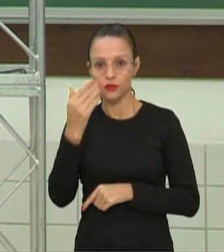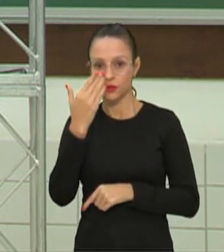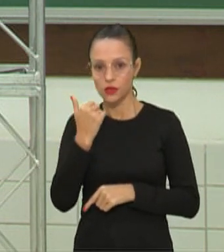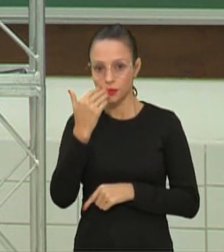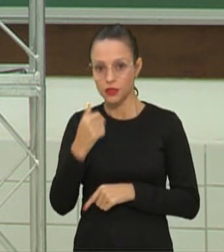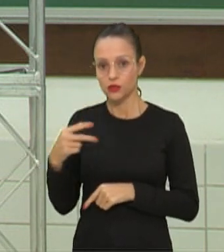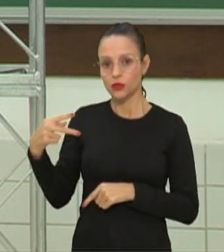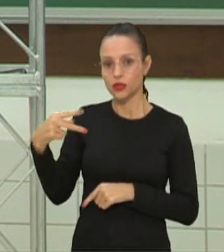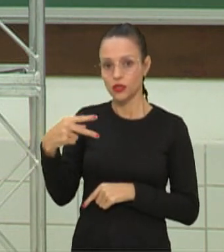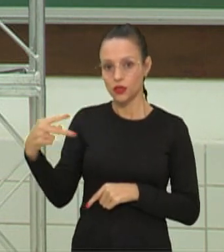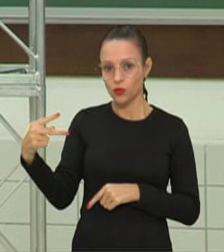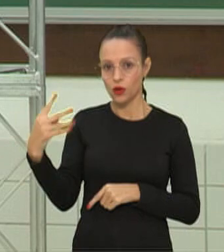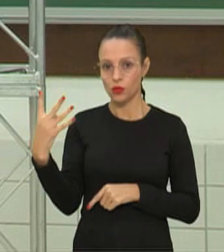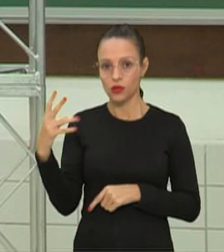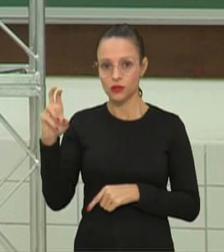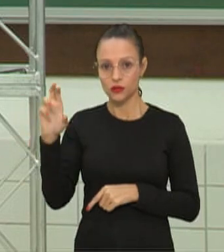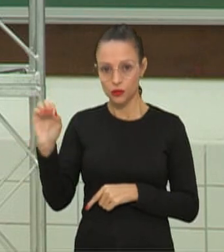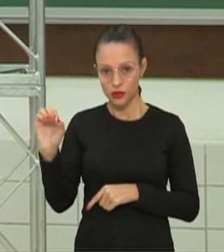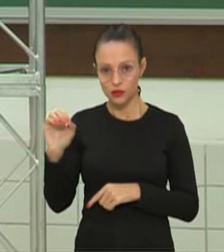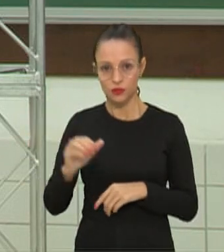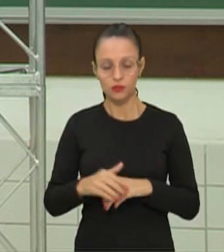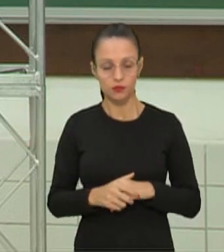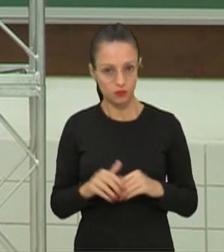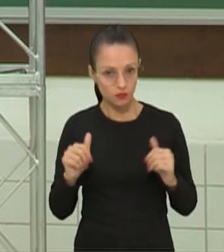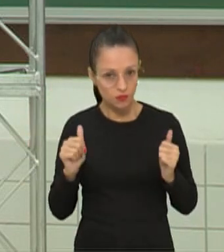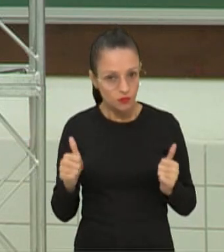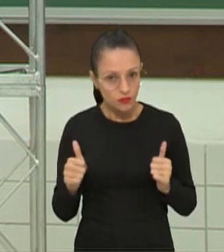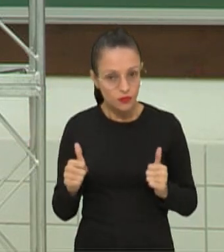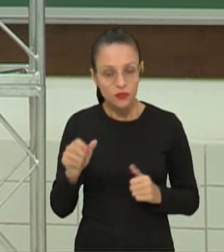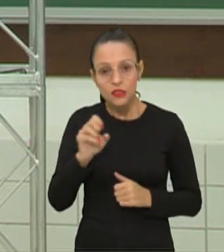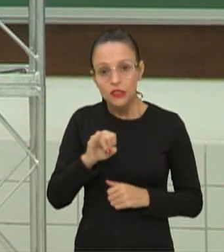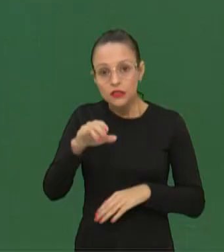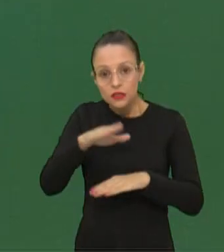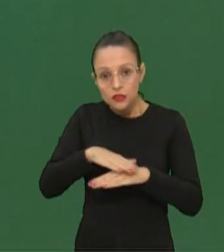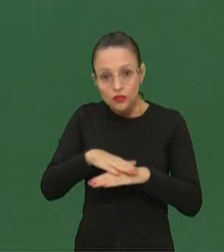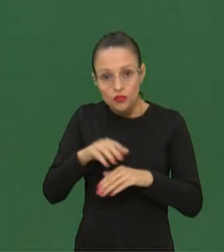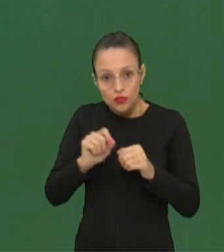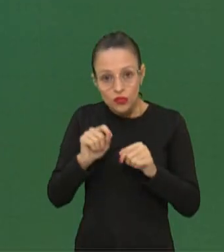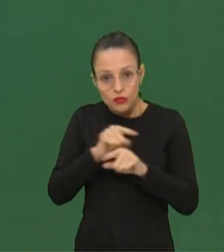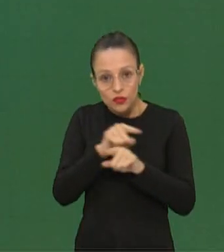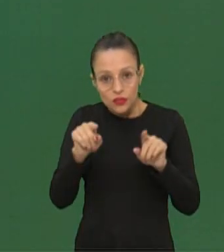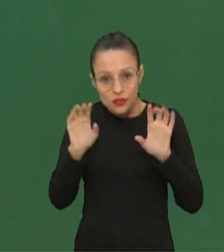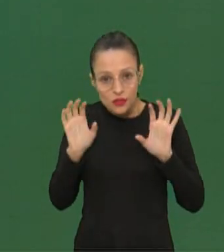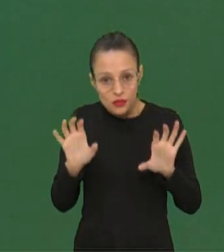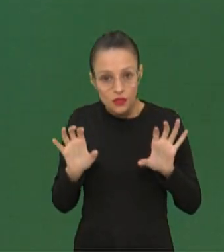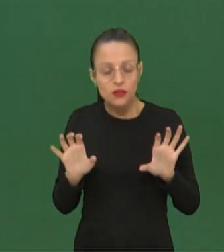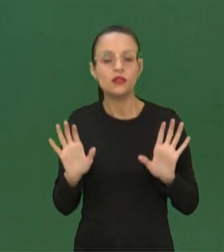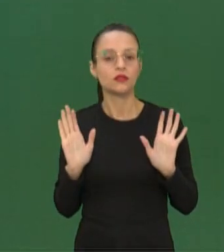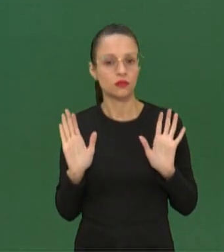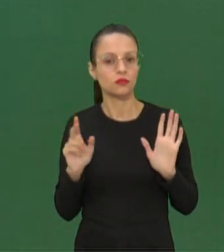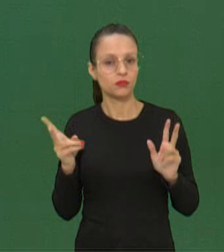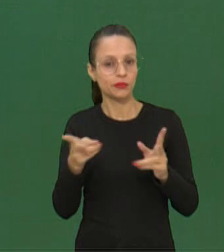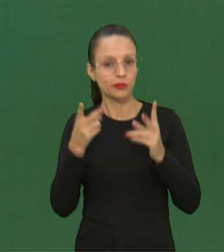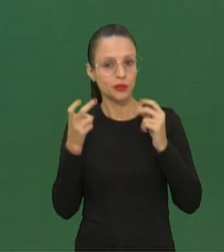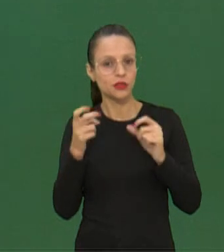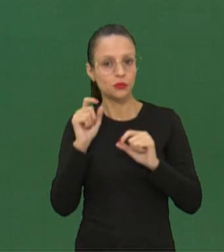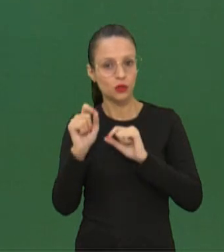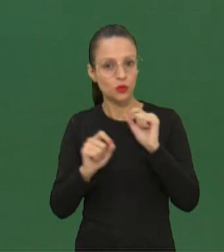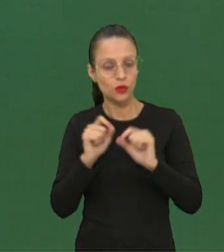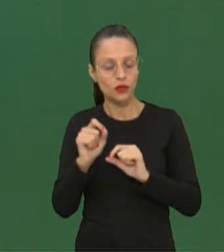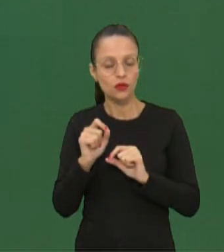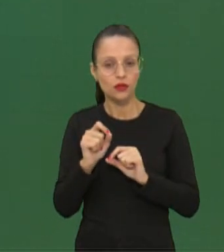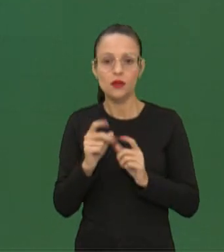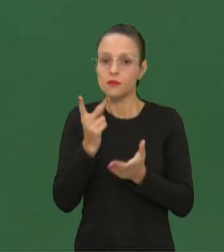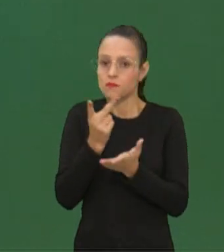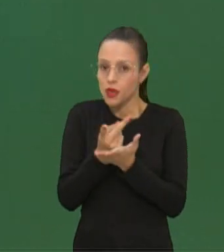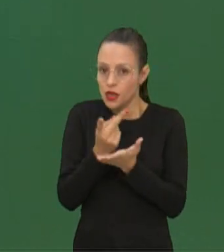é igual a 450. Tá? Se você fez desse jeito e não do primeiro como eu fiz, você vai perceber que nós chegaremos